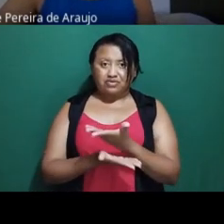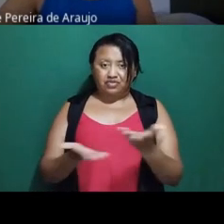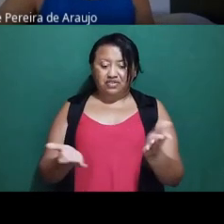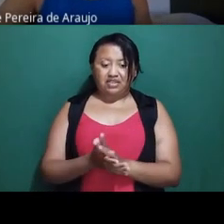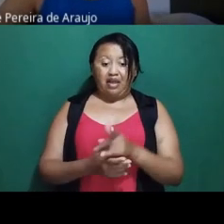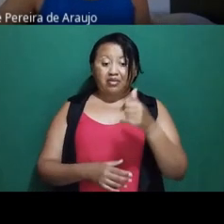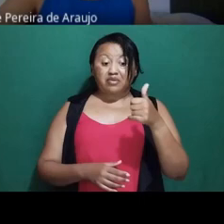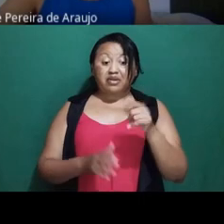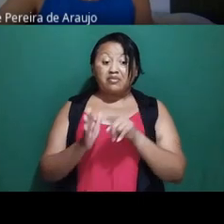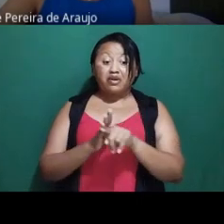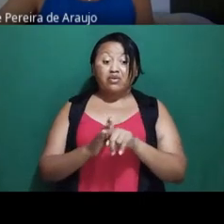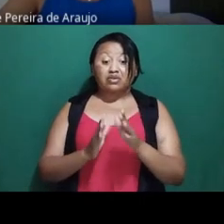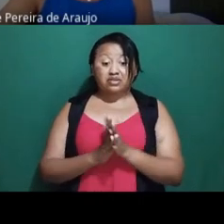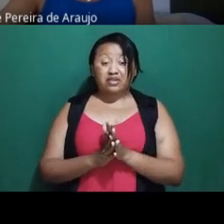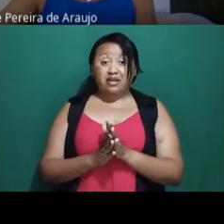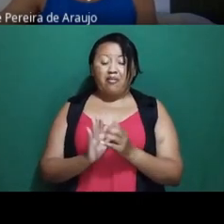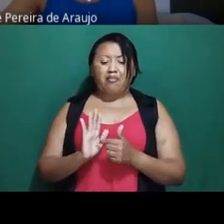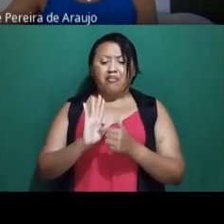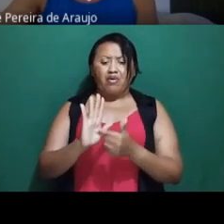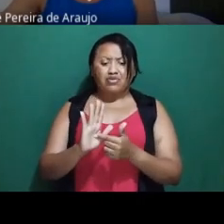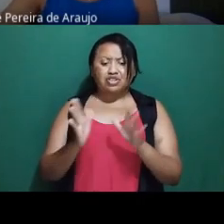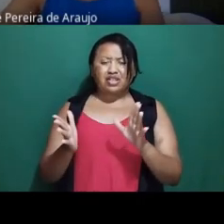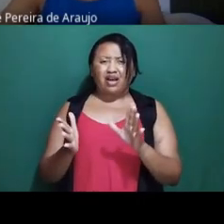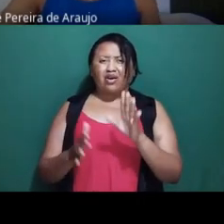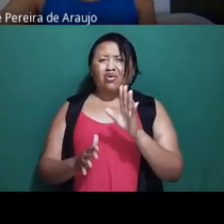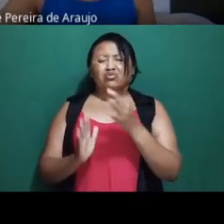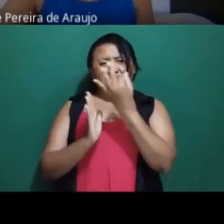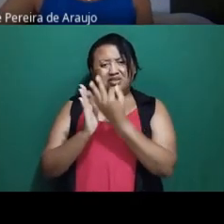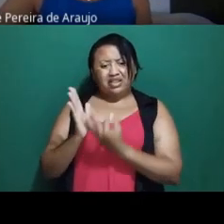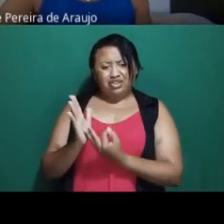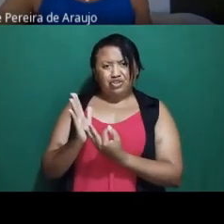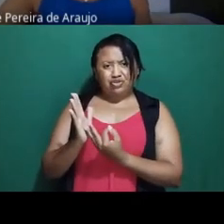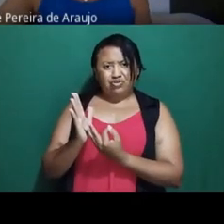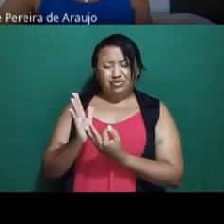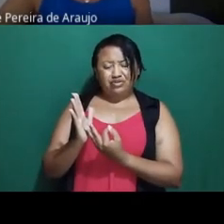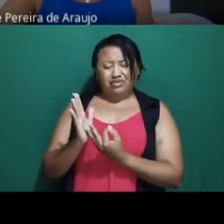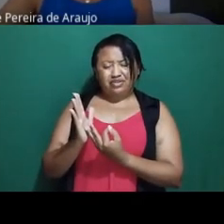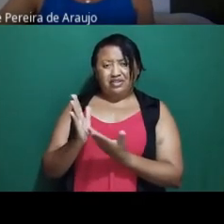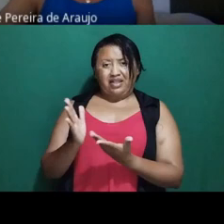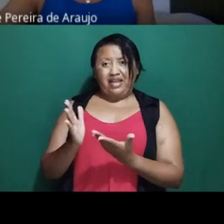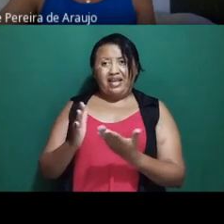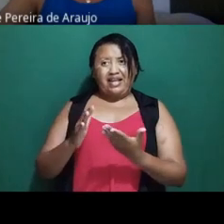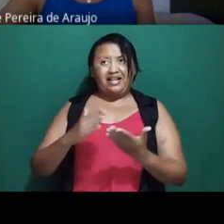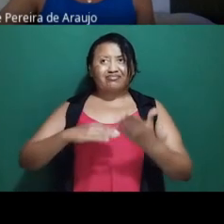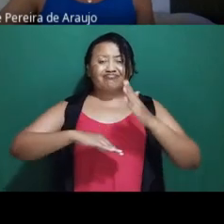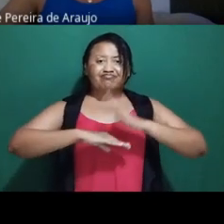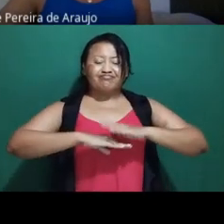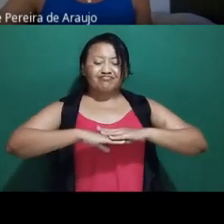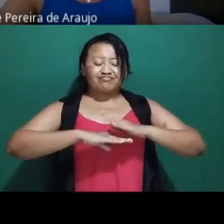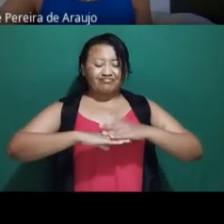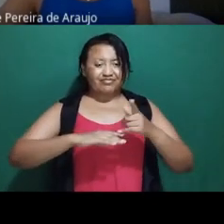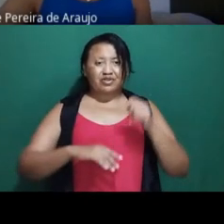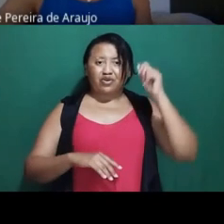questão traz é uma intertextualidade né entre uma obra contemporânea que é a obra do artista